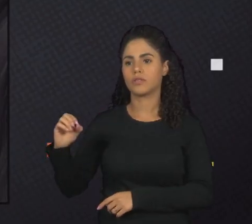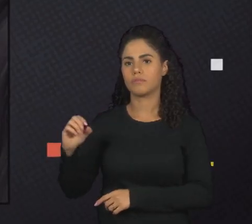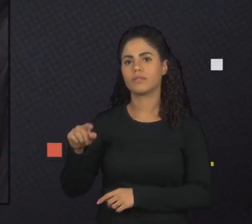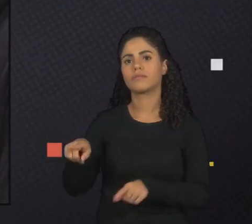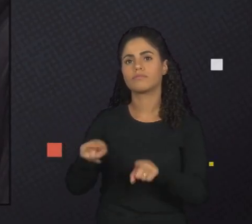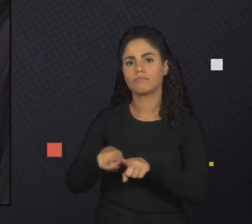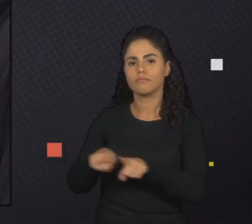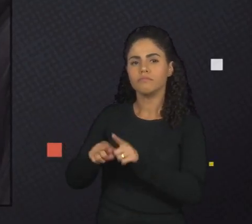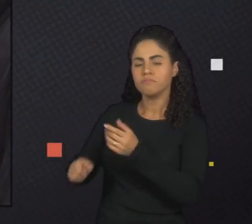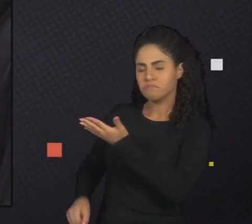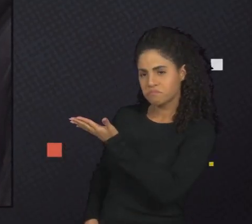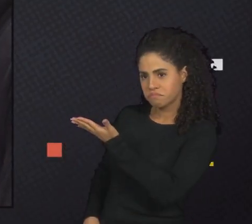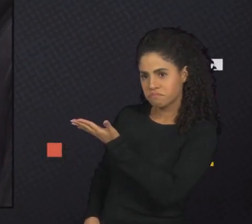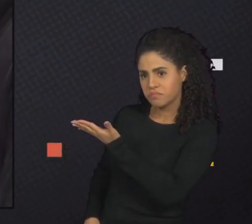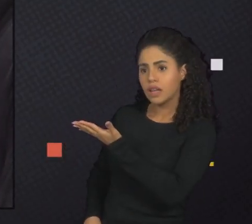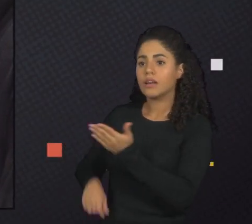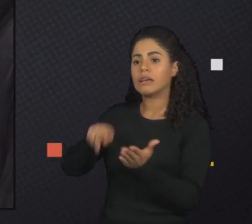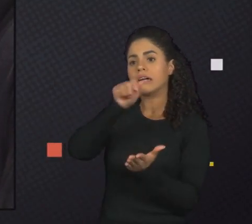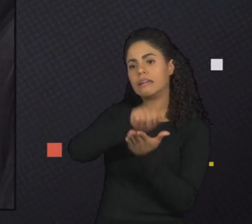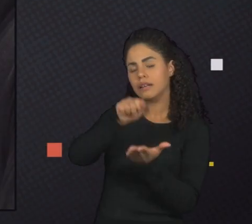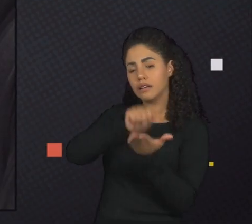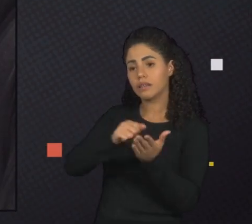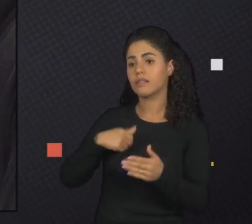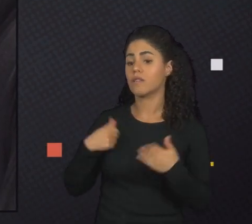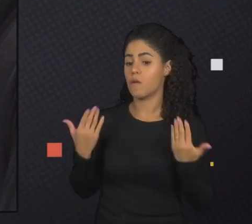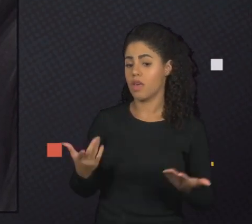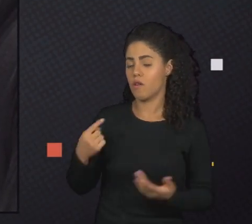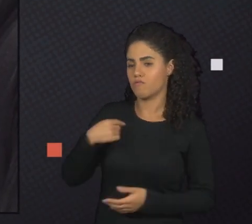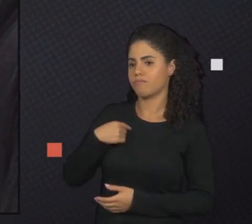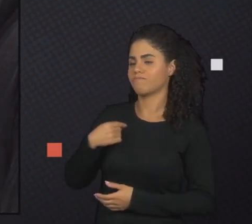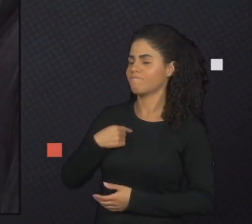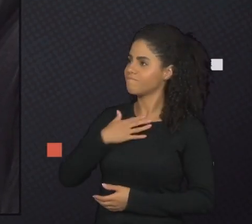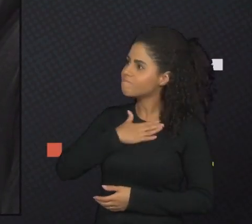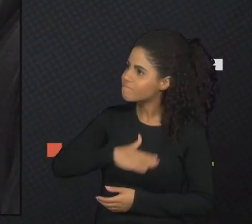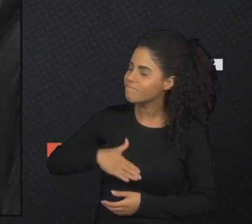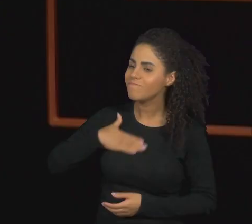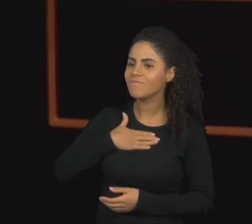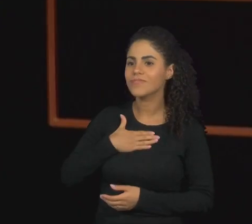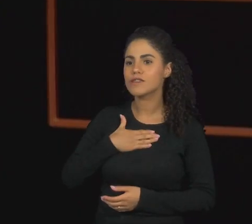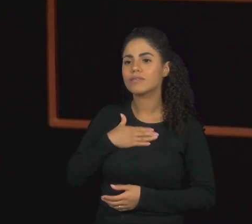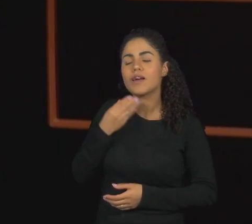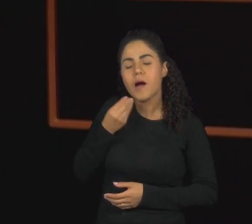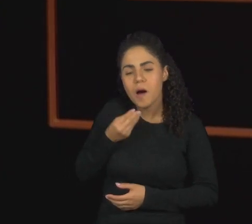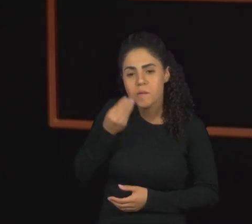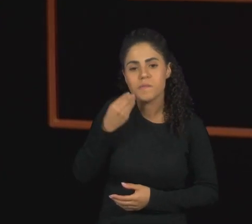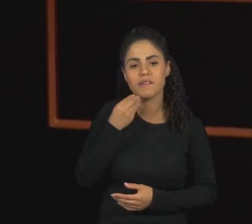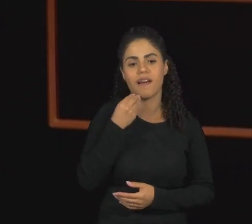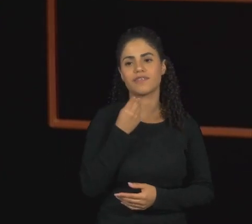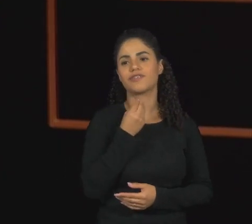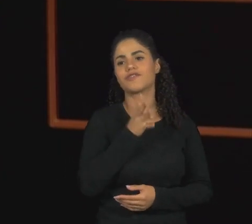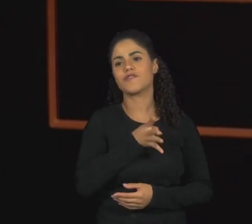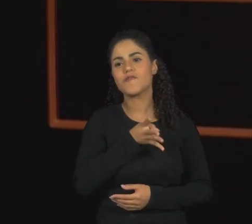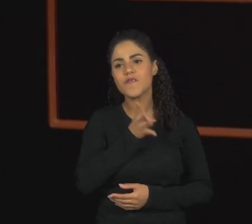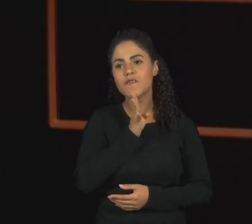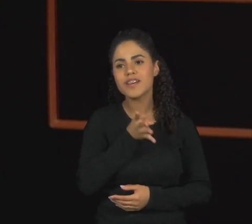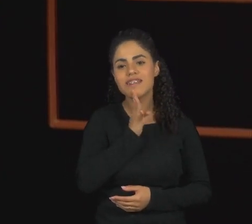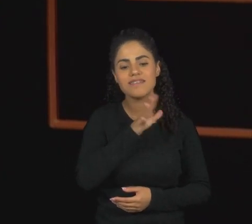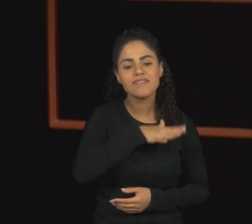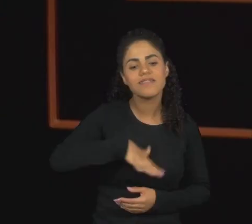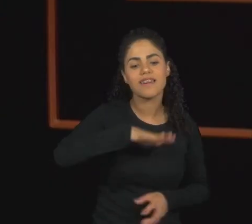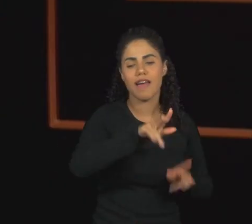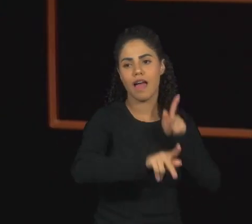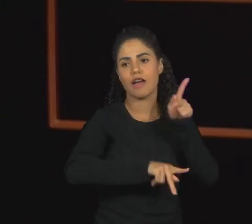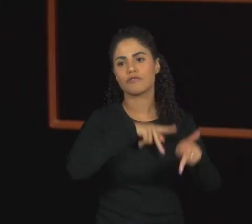escritor que eu admiro demais. Incrível. Então, eu tive a honra, o privilégio de passar uma temporada e fazer um